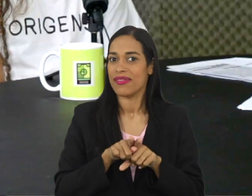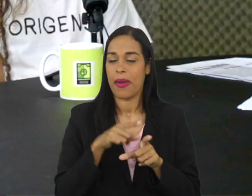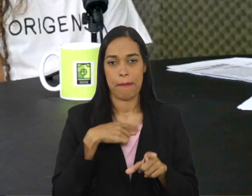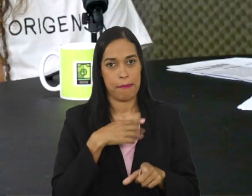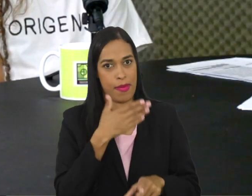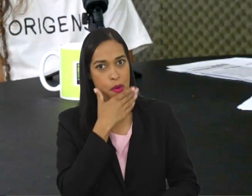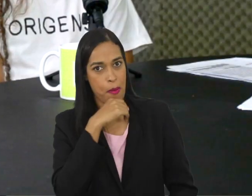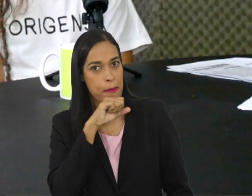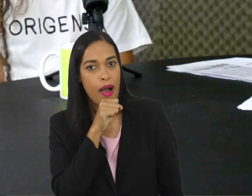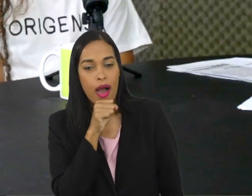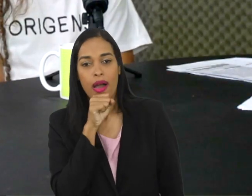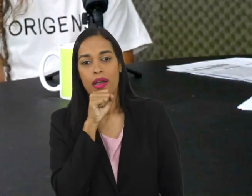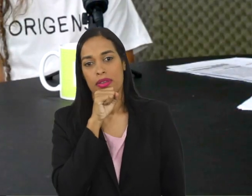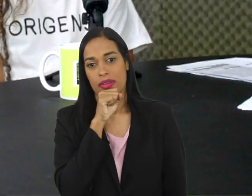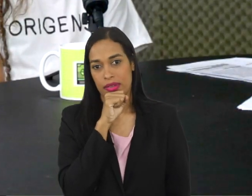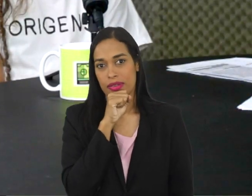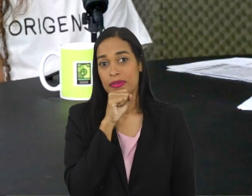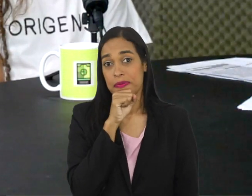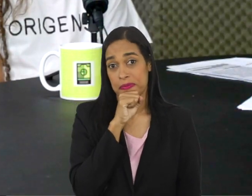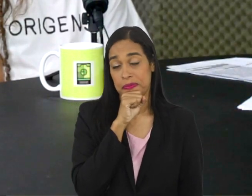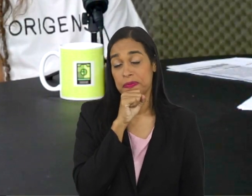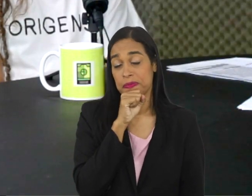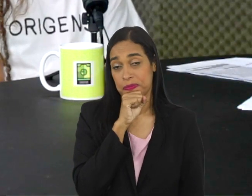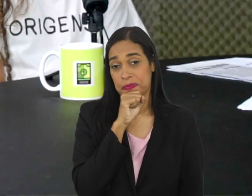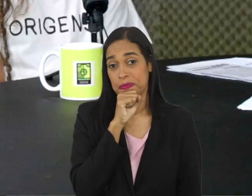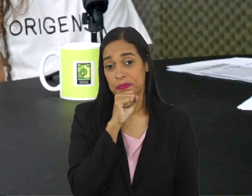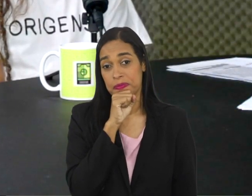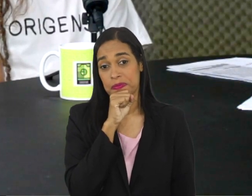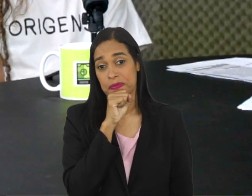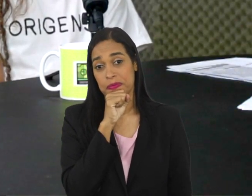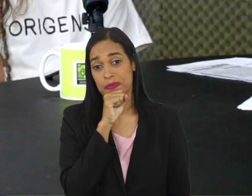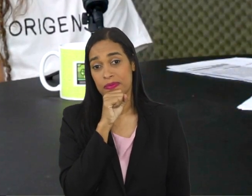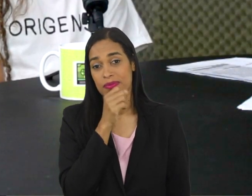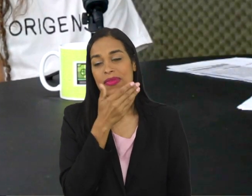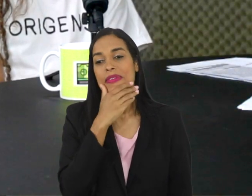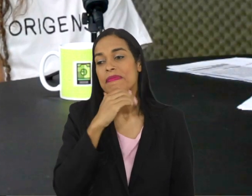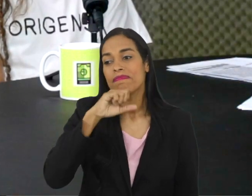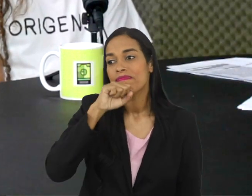ONGs. E meu pai não...